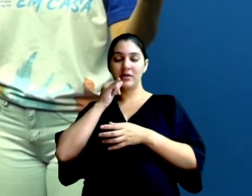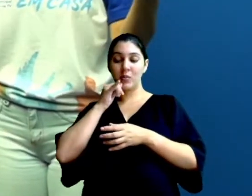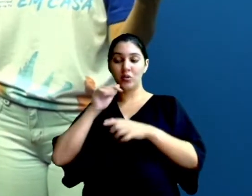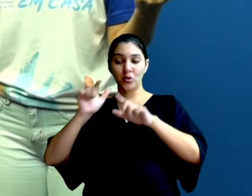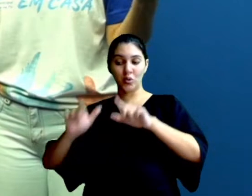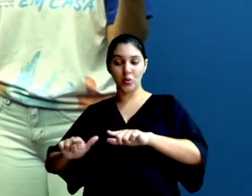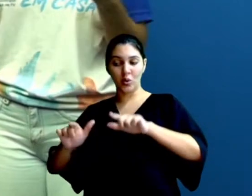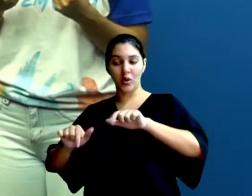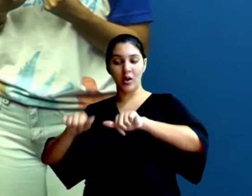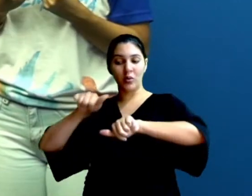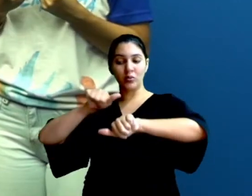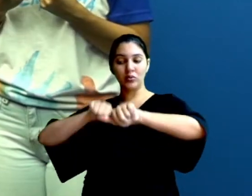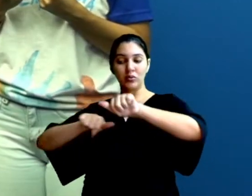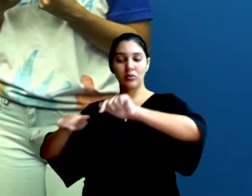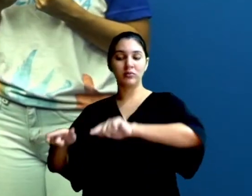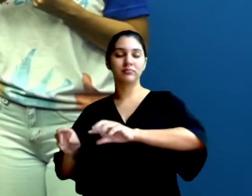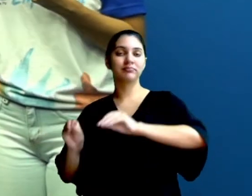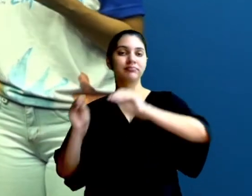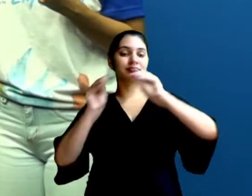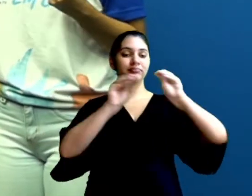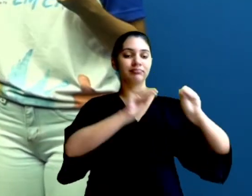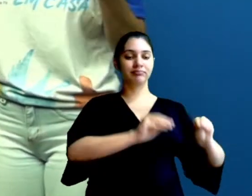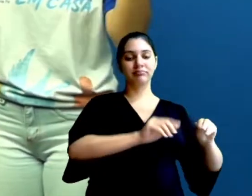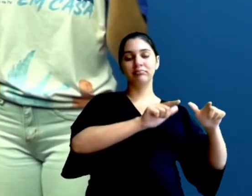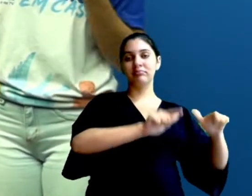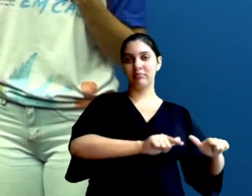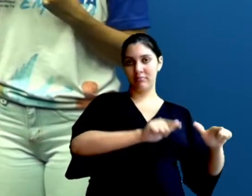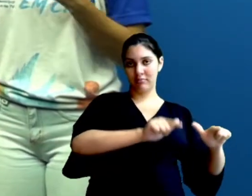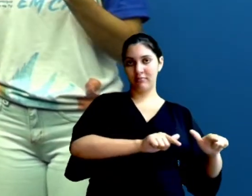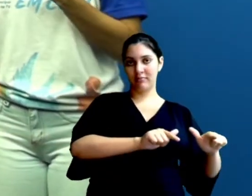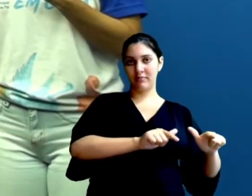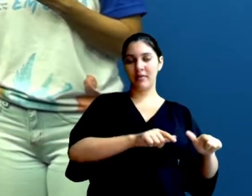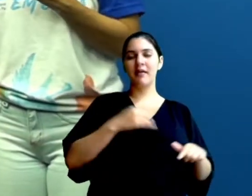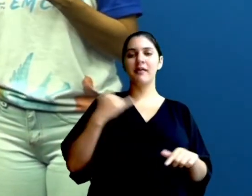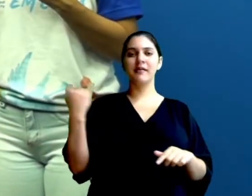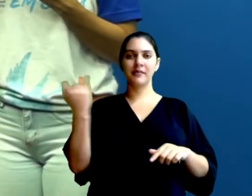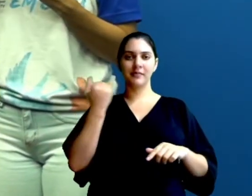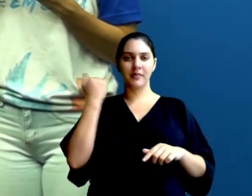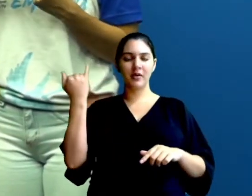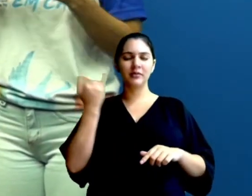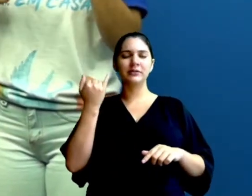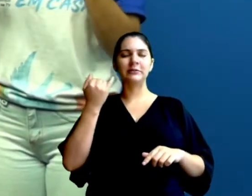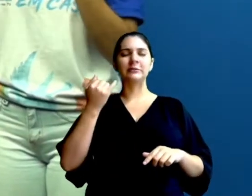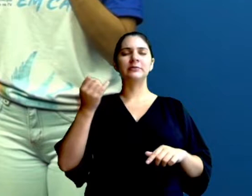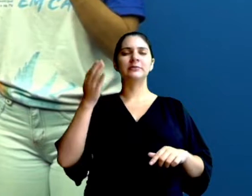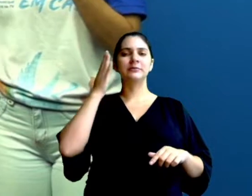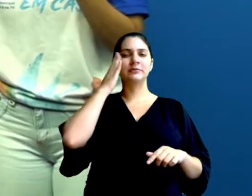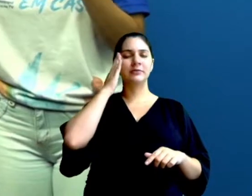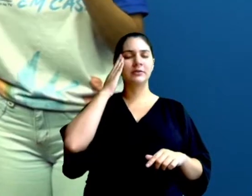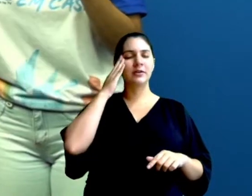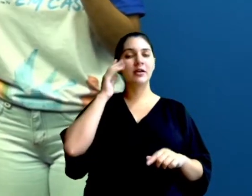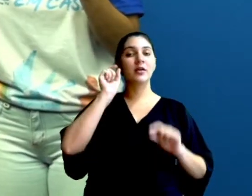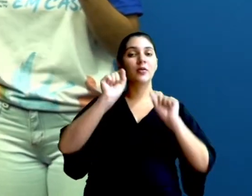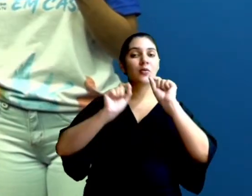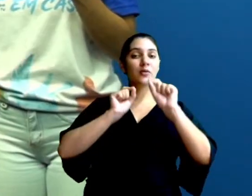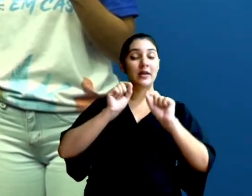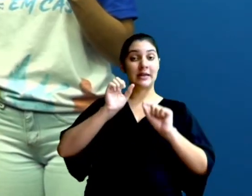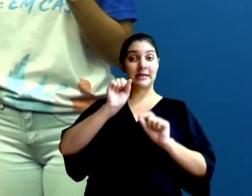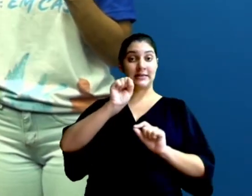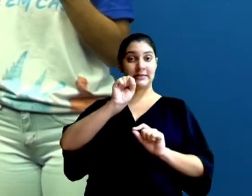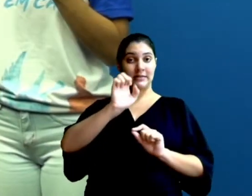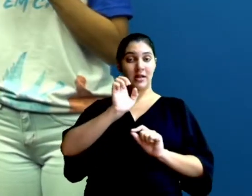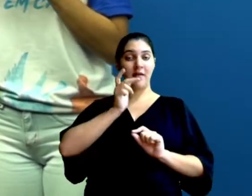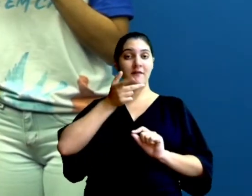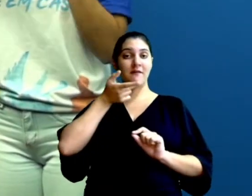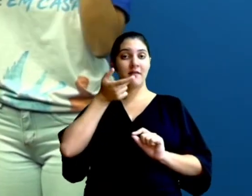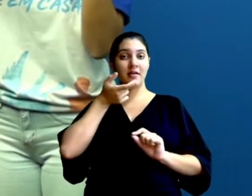desloca-se de um local para outro. Aí que é importante a gente frisar que se estivermos